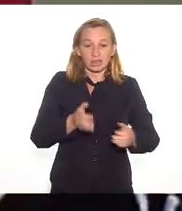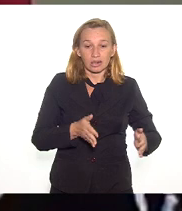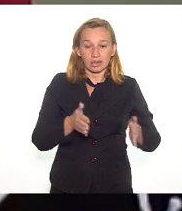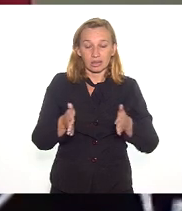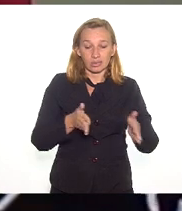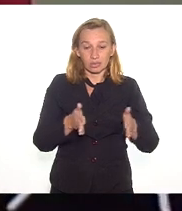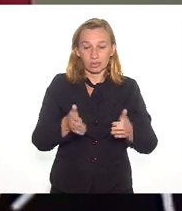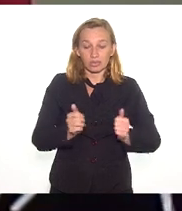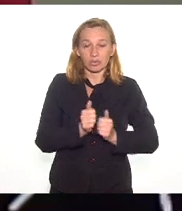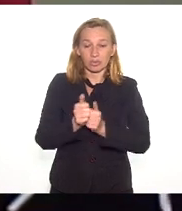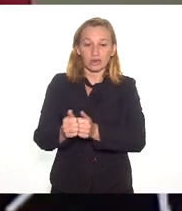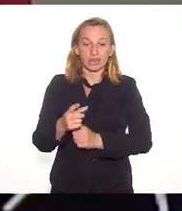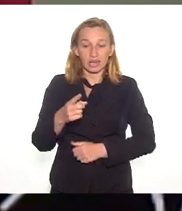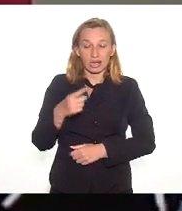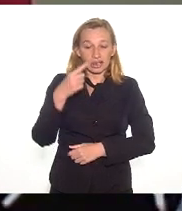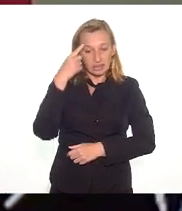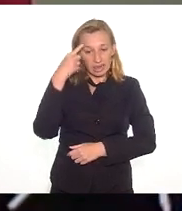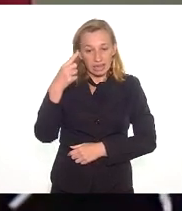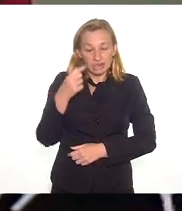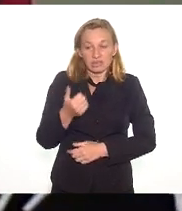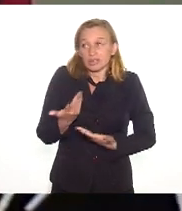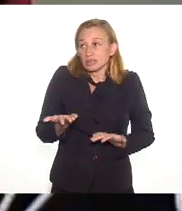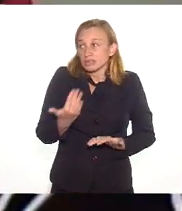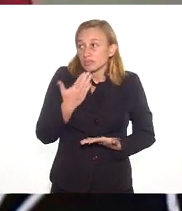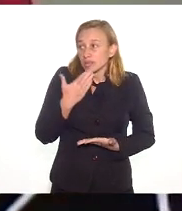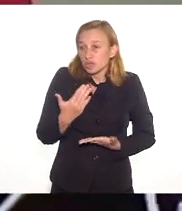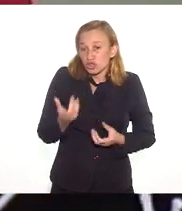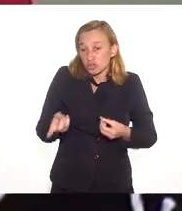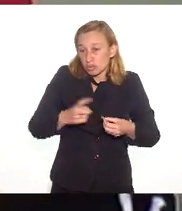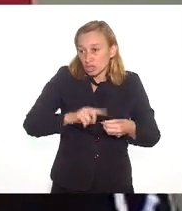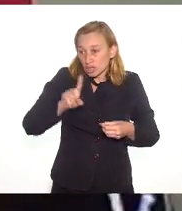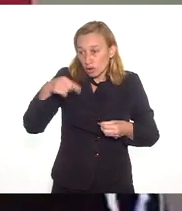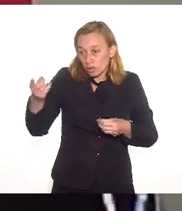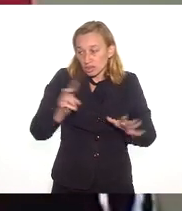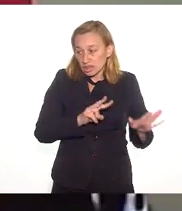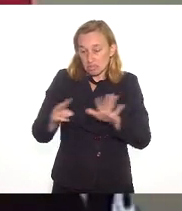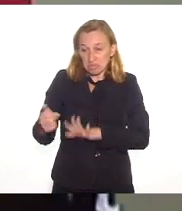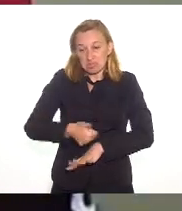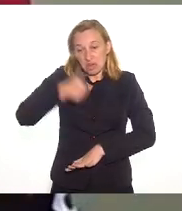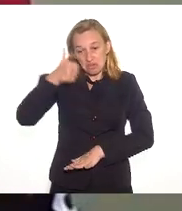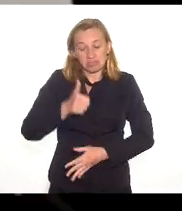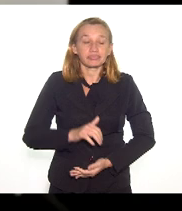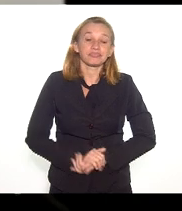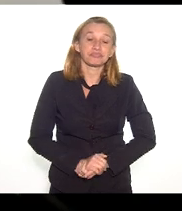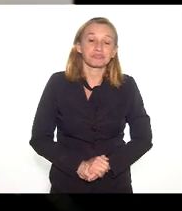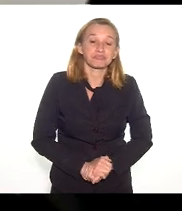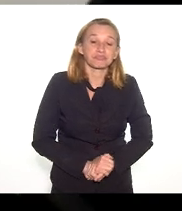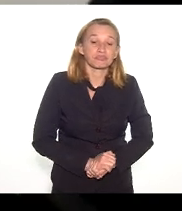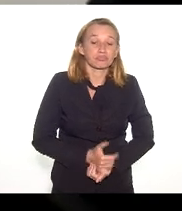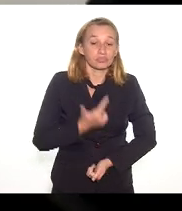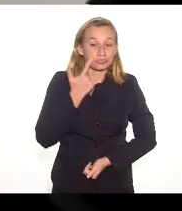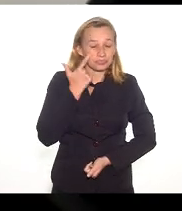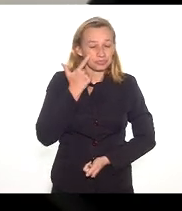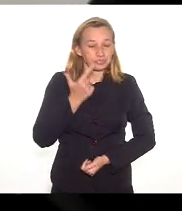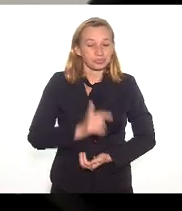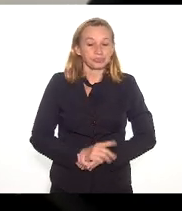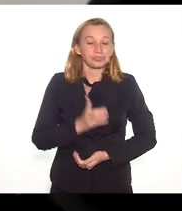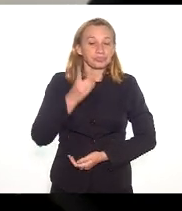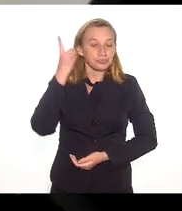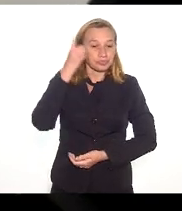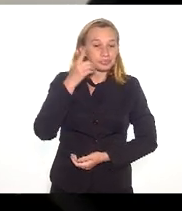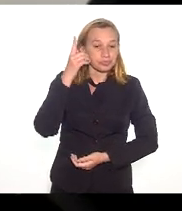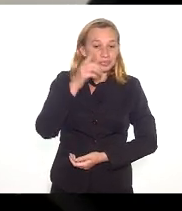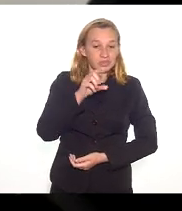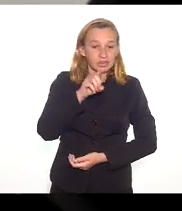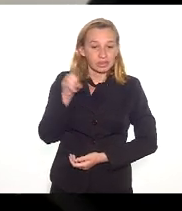inicial. Eram essas, mas eu acho, se o senhor me permitir voltar na semana que vem, eu acho melhor. Ah, deixa eu ver. Deputada Zeidan no